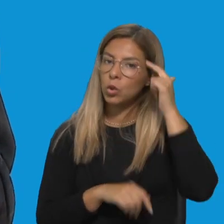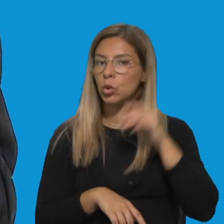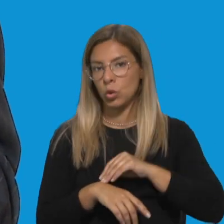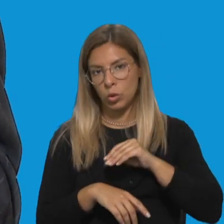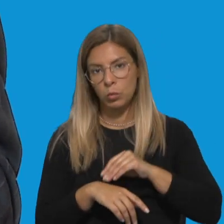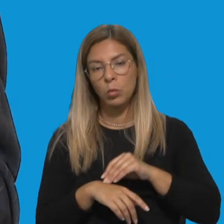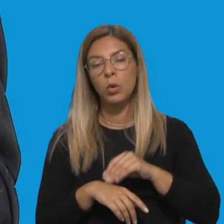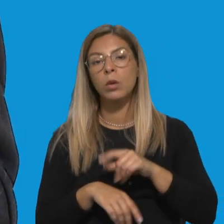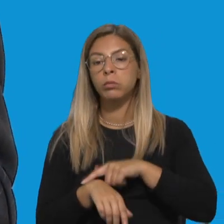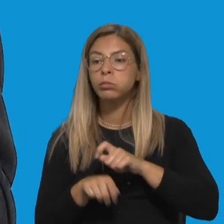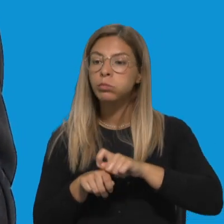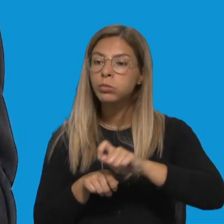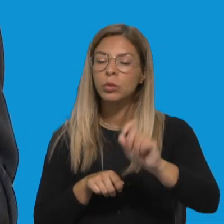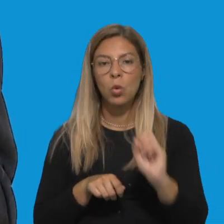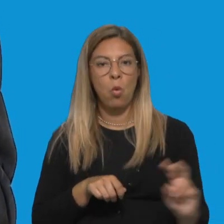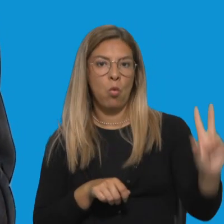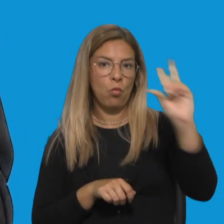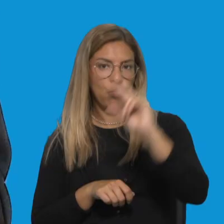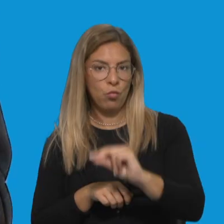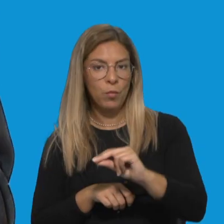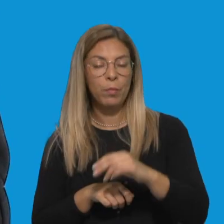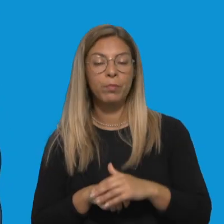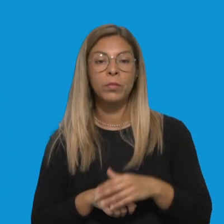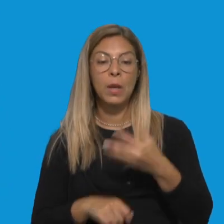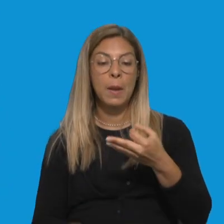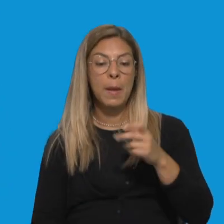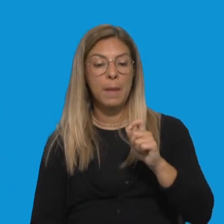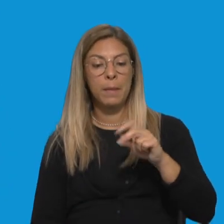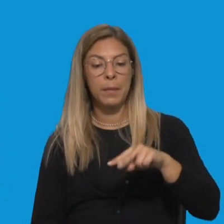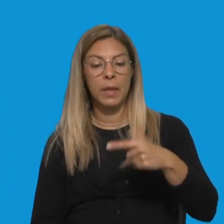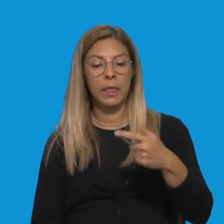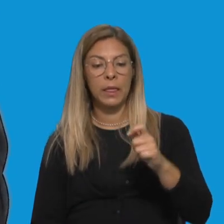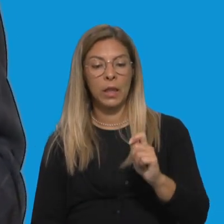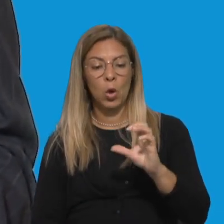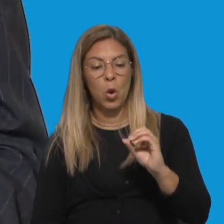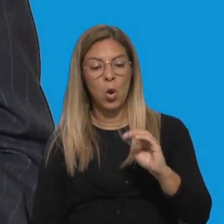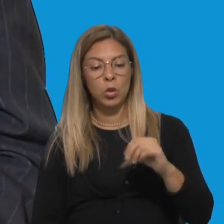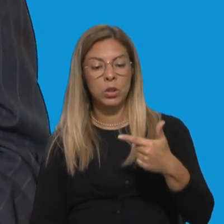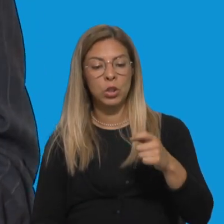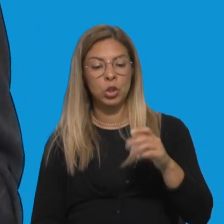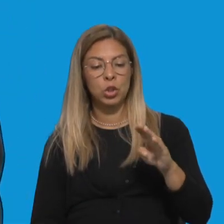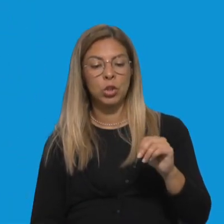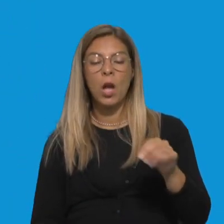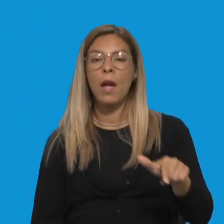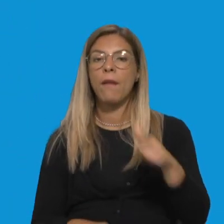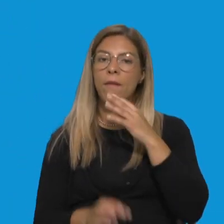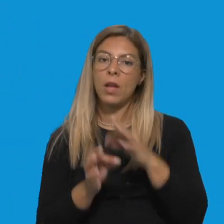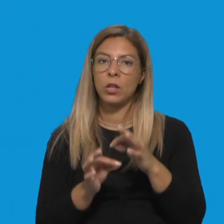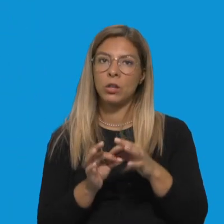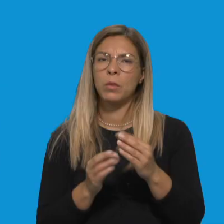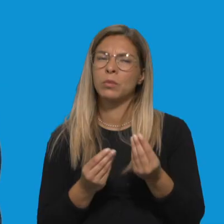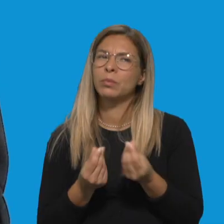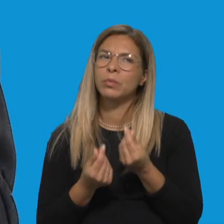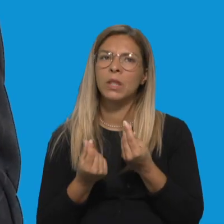nova. Portanto, a festa do Pentecostes, eu diria quase, utilizando uma linguagem muito comezinha, é